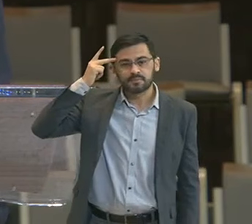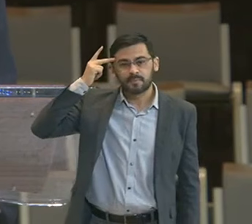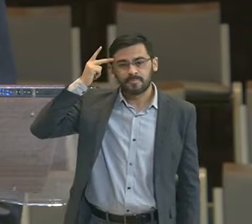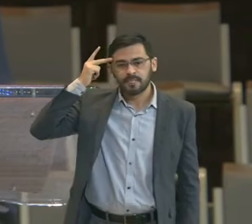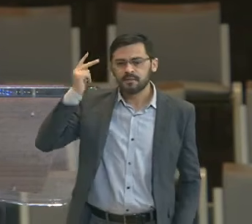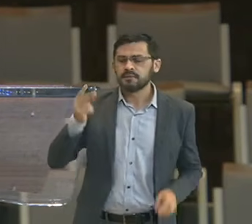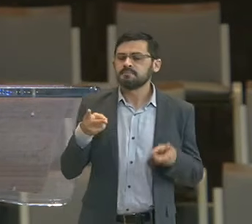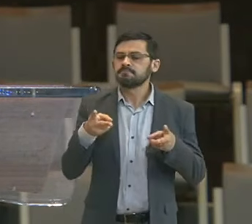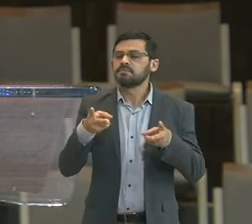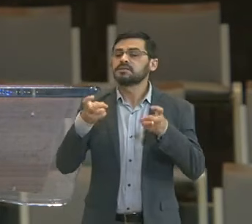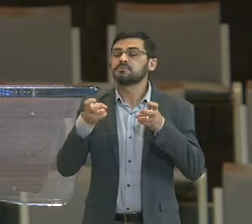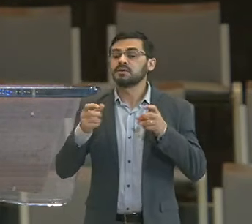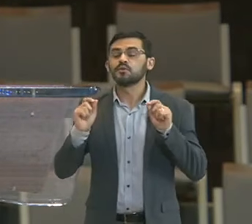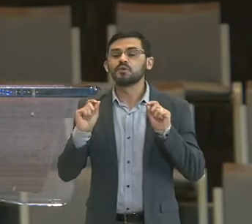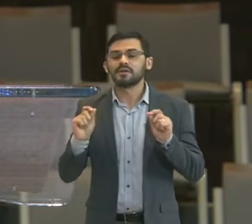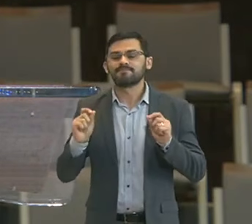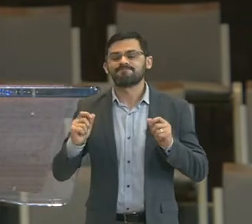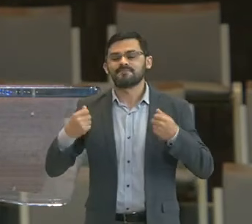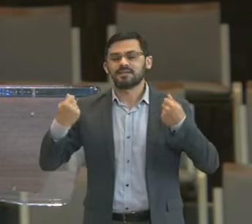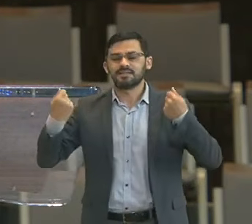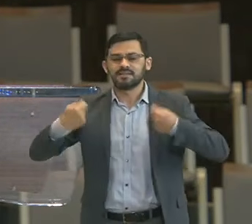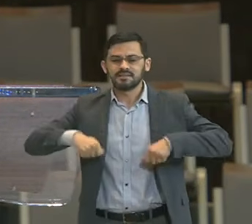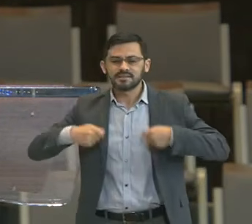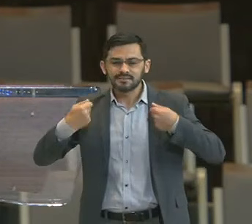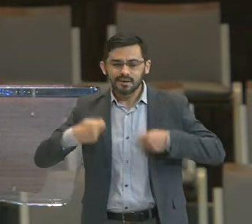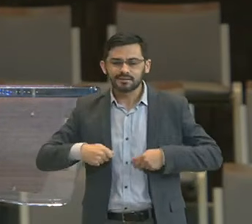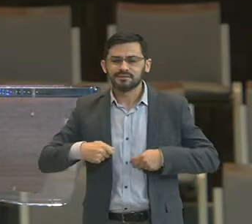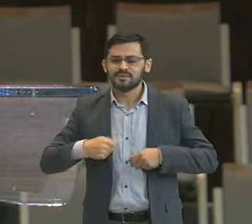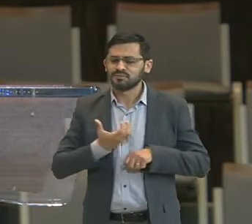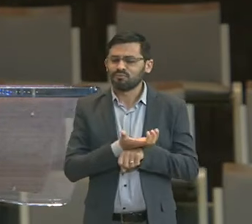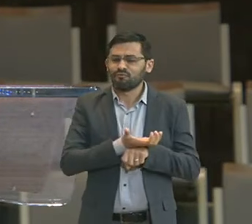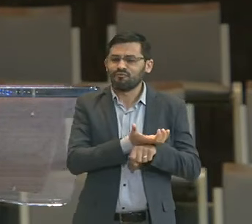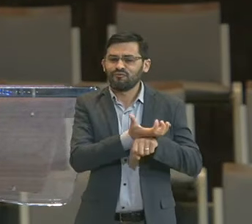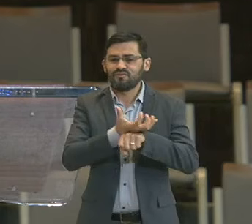Ele percebeu a necessidade espiritual.